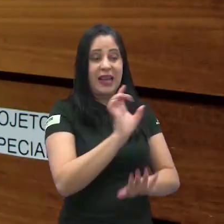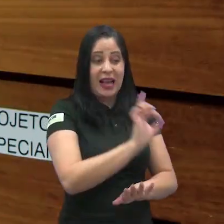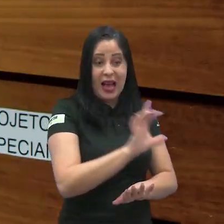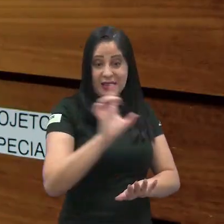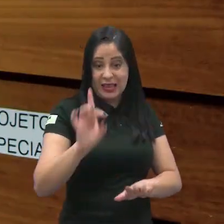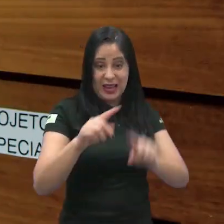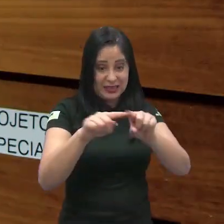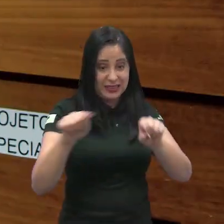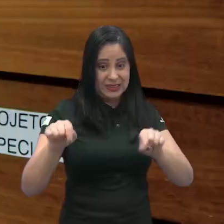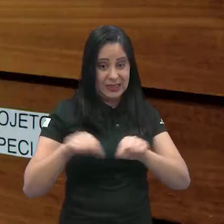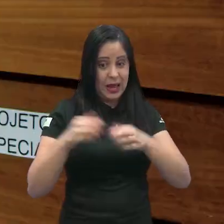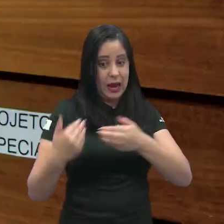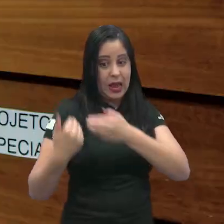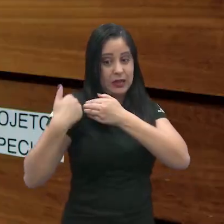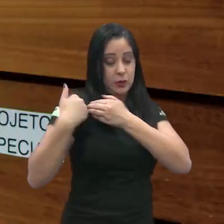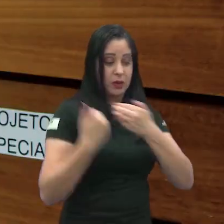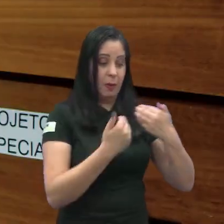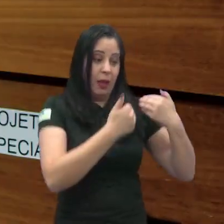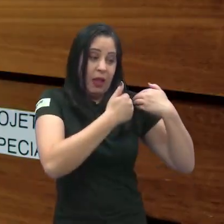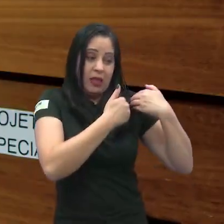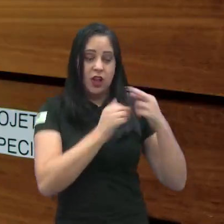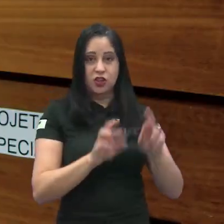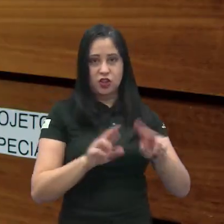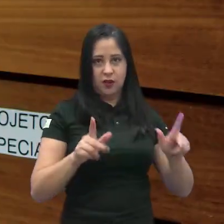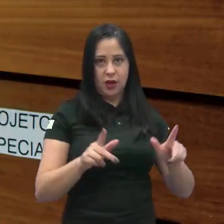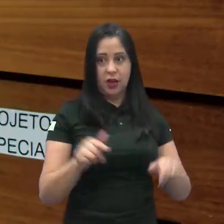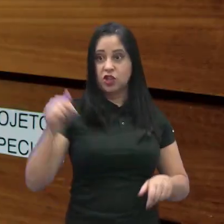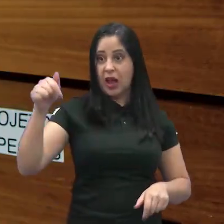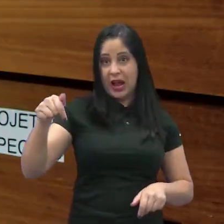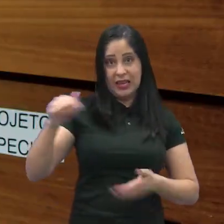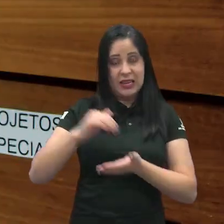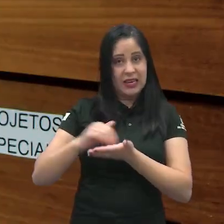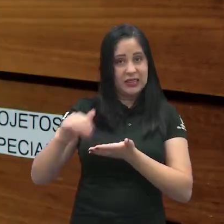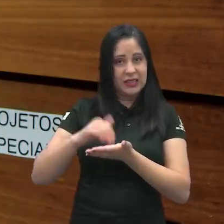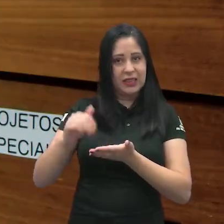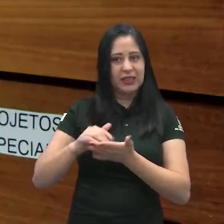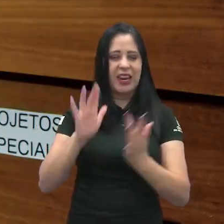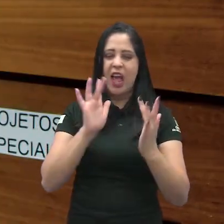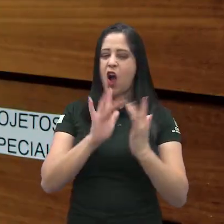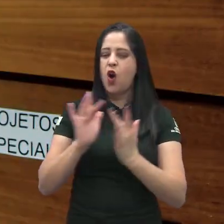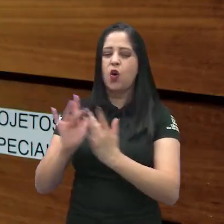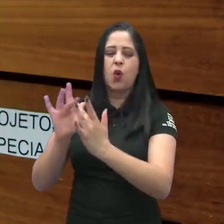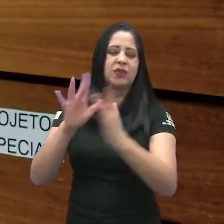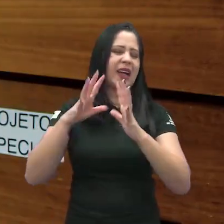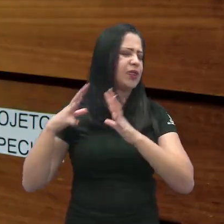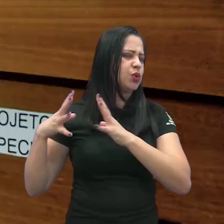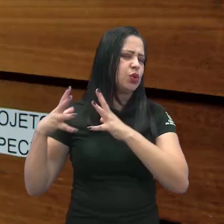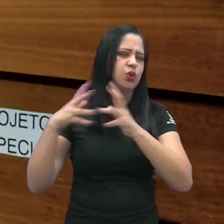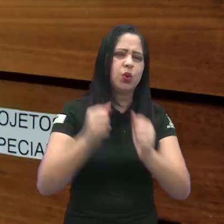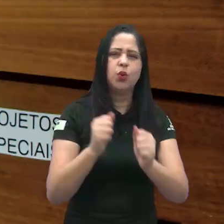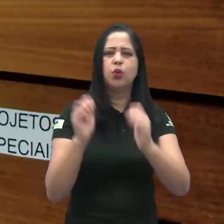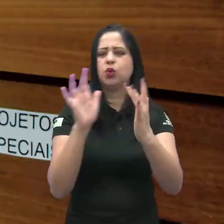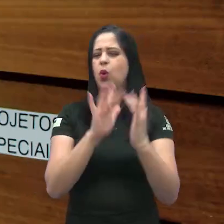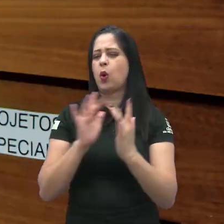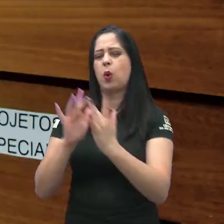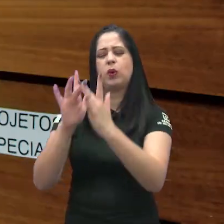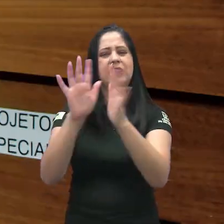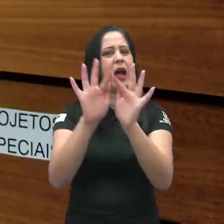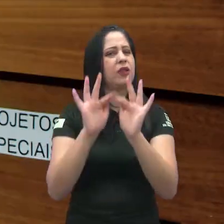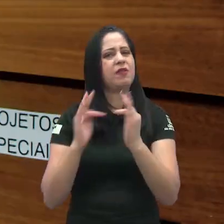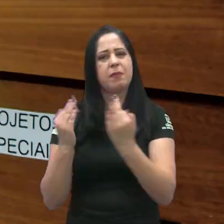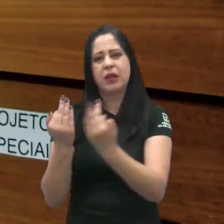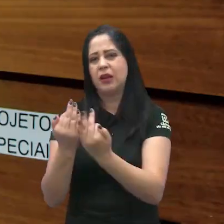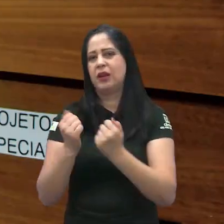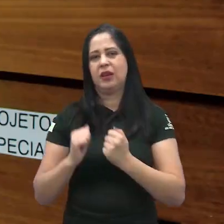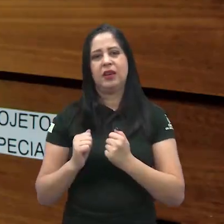sua responsabilidade. E aqui não, aqui você tem contato com todas as salas, com as crianças, com as famílias, com o pessoal da Secretaria de Educação,